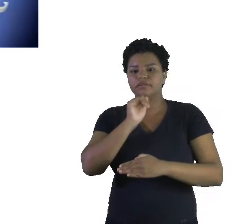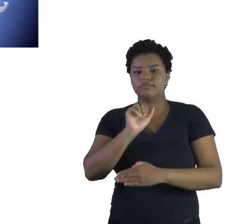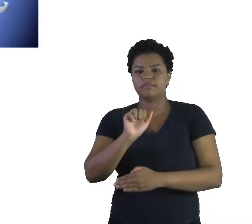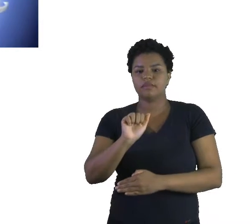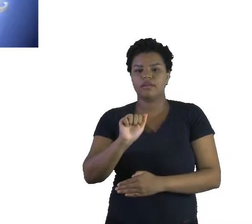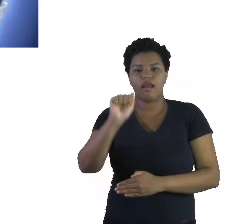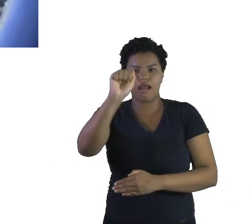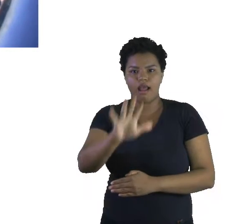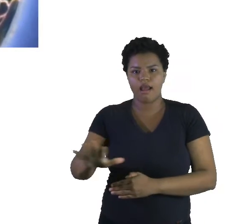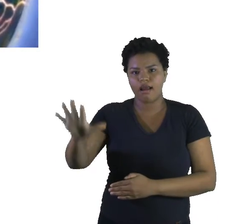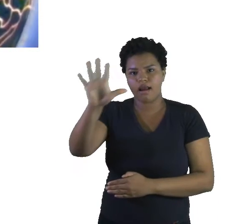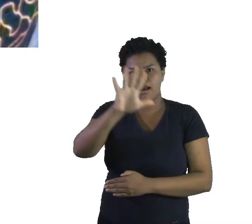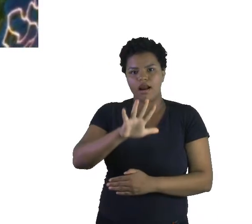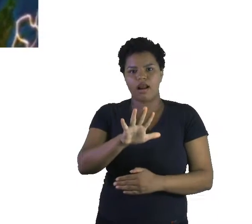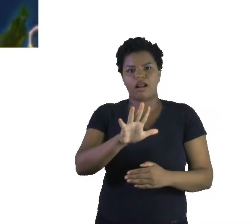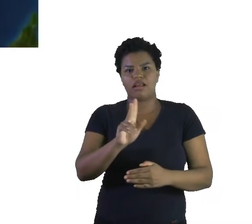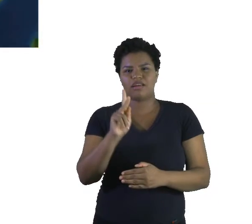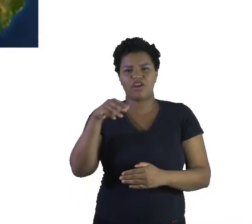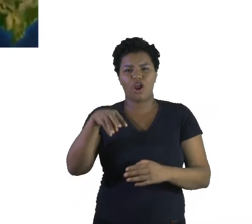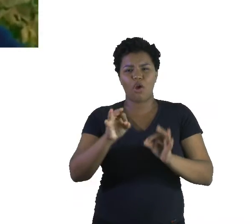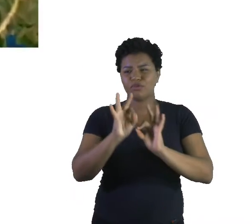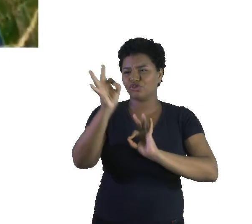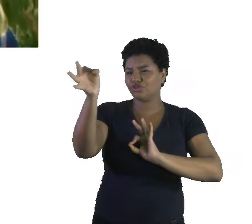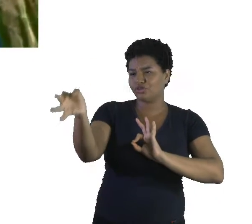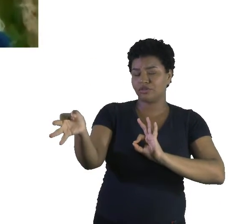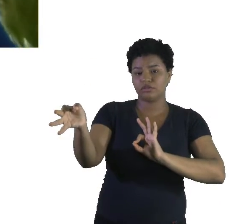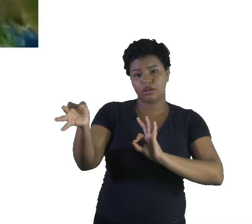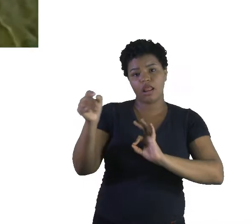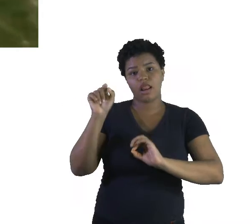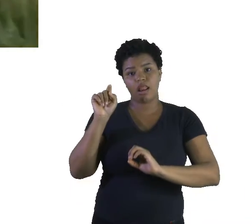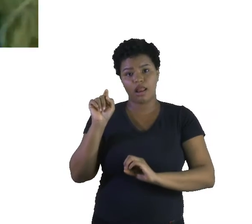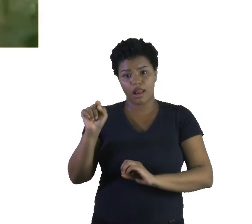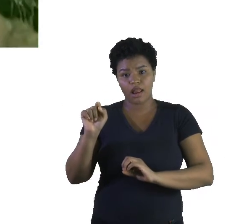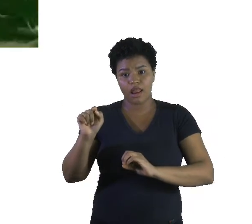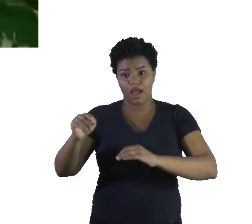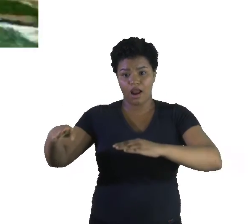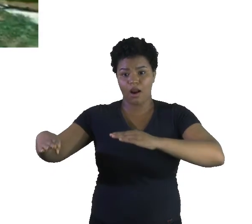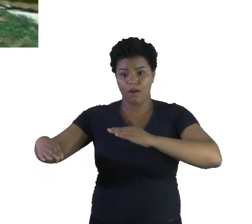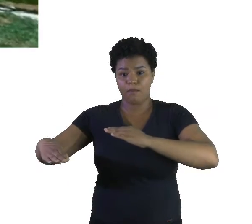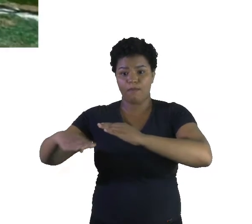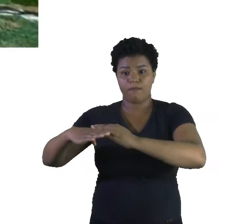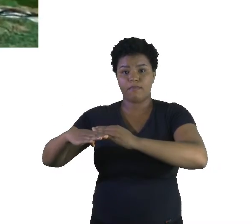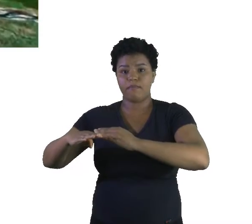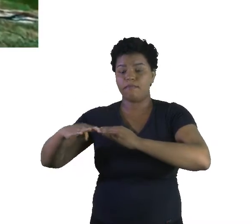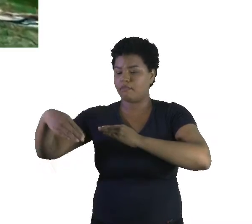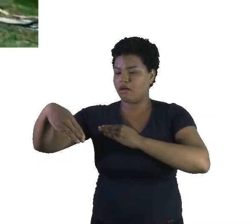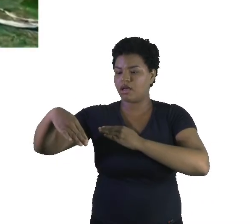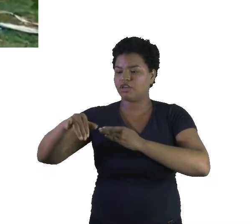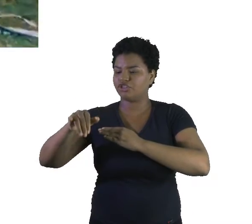a milhares de quilômetros de distância. Aqui a placa indiana se choca com a eurasiana.